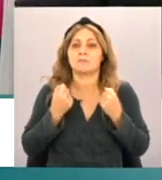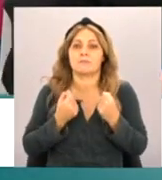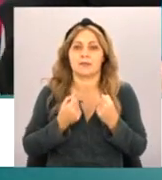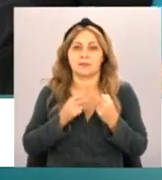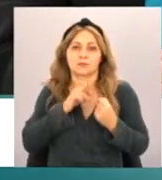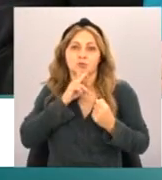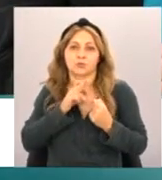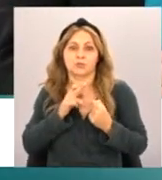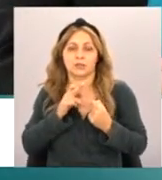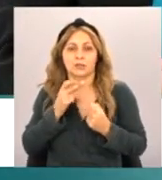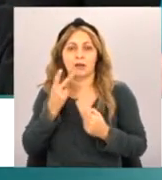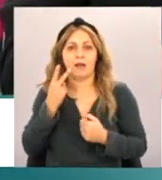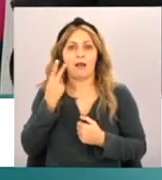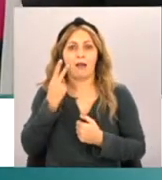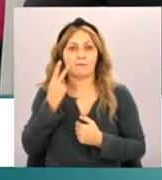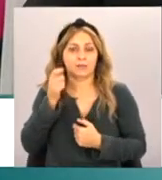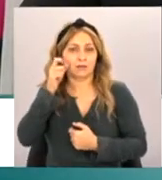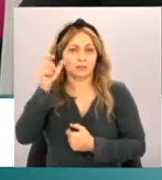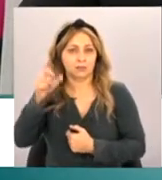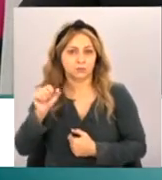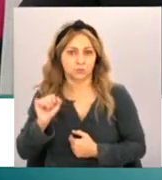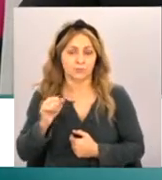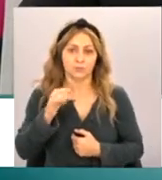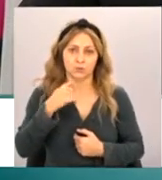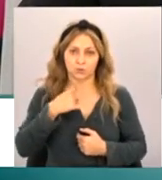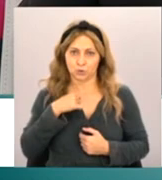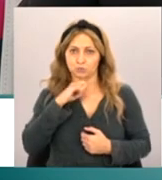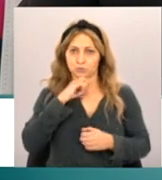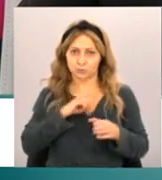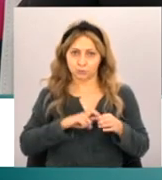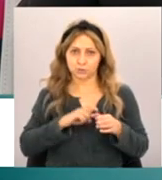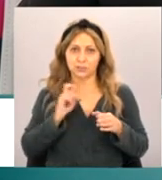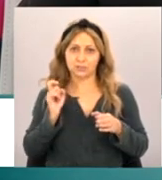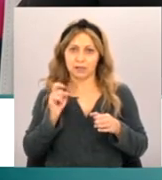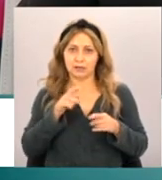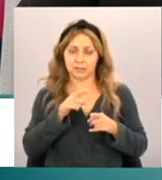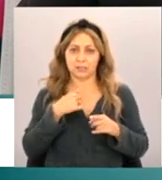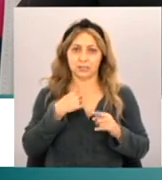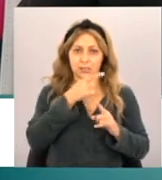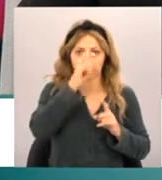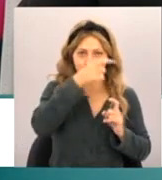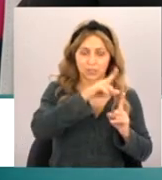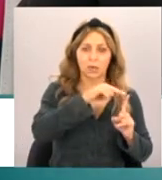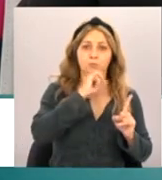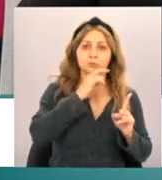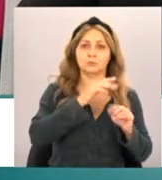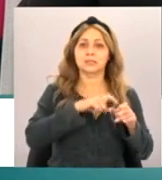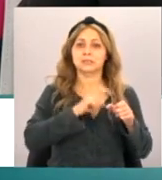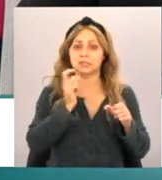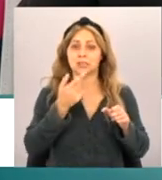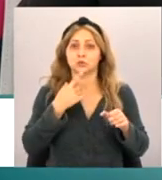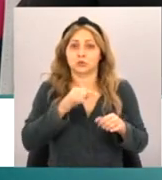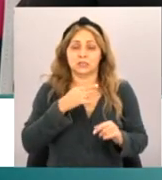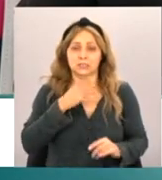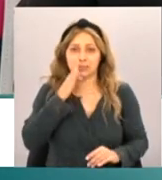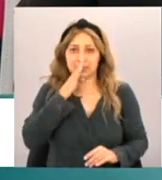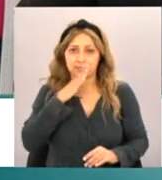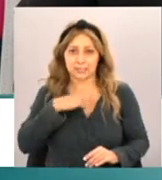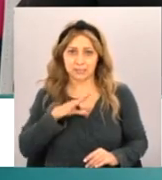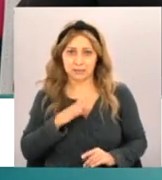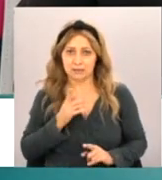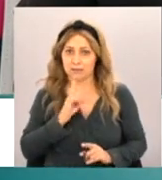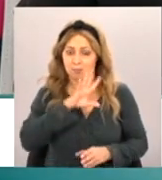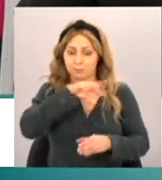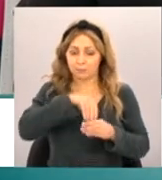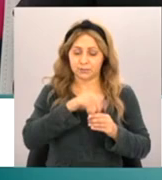Portugal perguntar os quais sonhamos sozinhos quisermos e do tratado com a Turquia sairemos tivermos força para tal sozinhos quisermos por um é da União